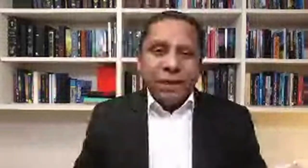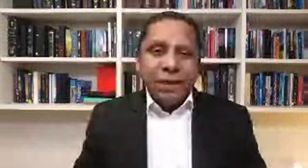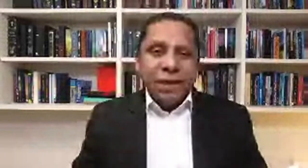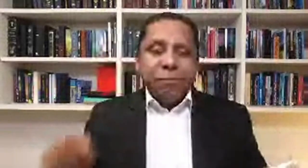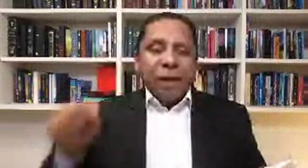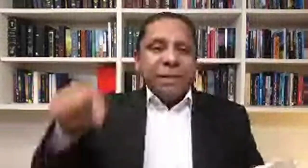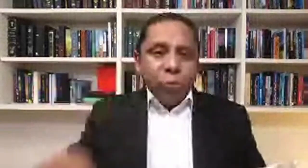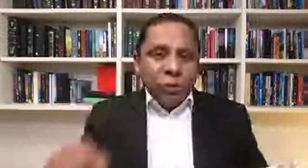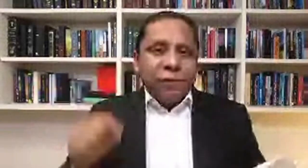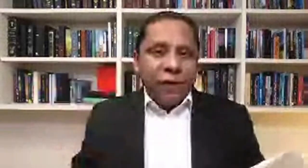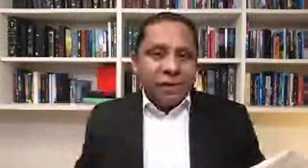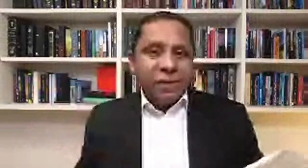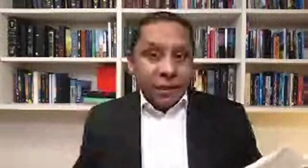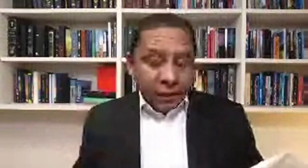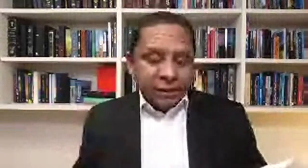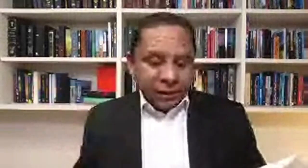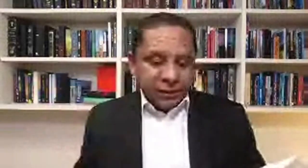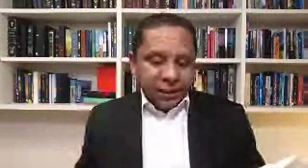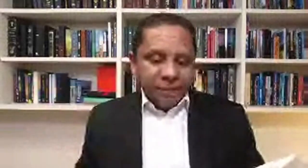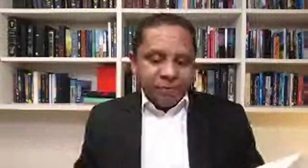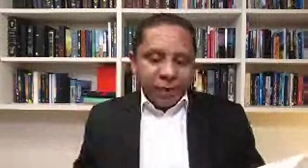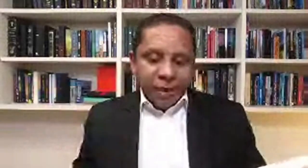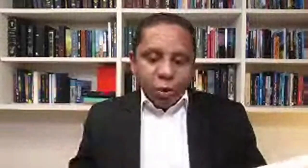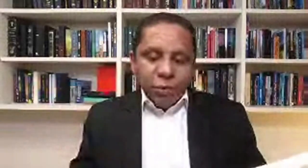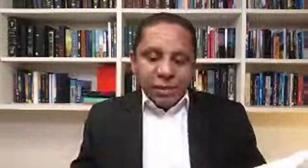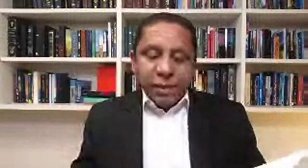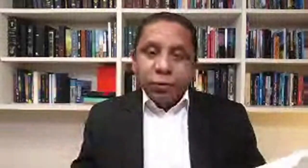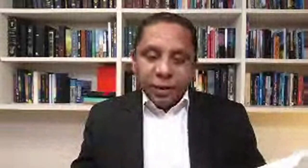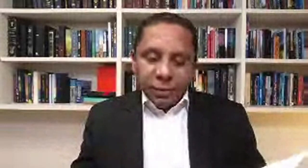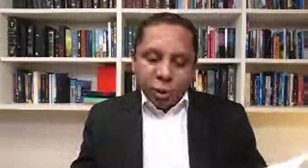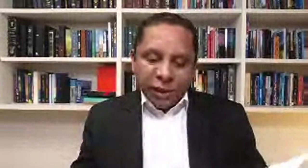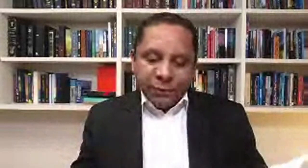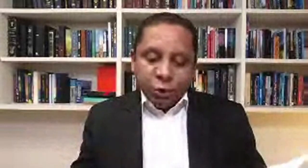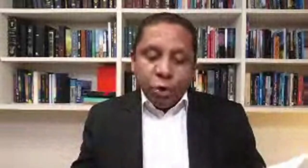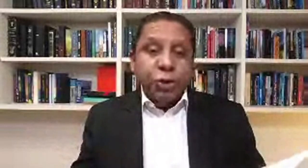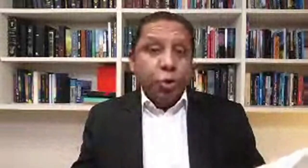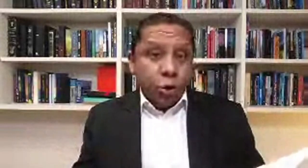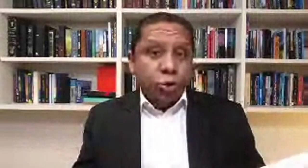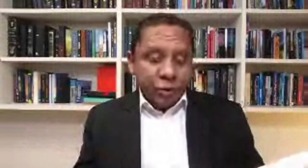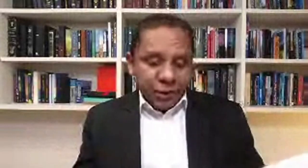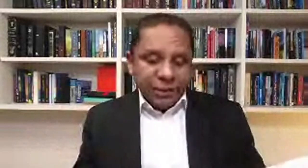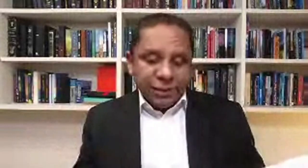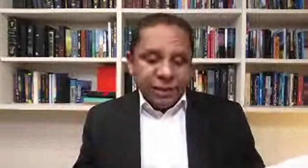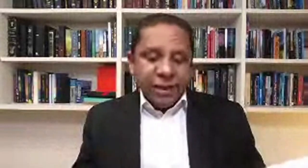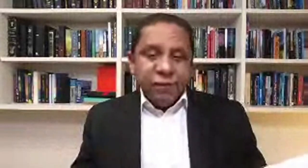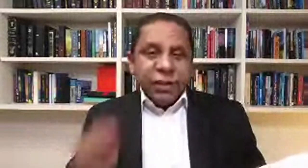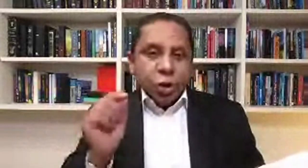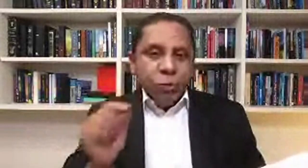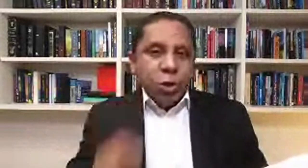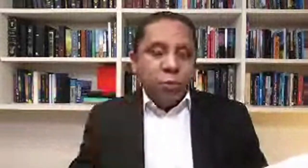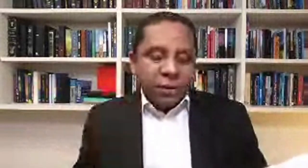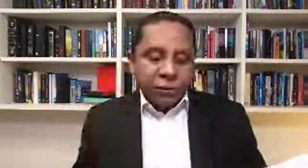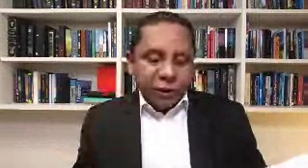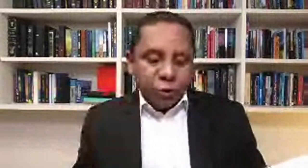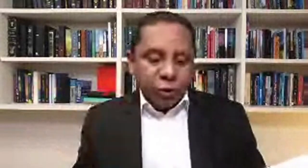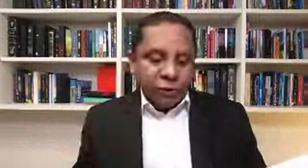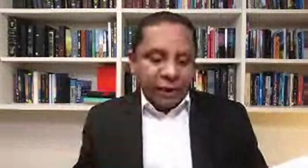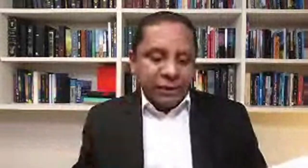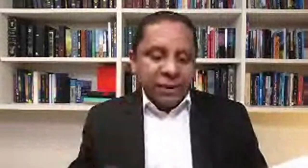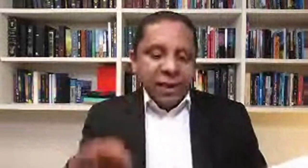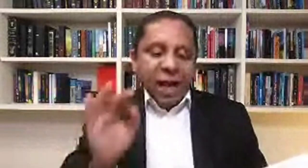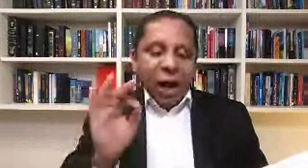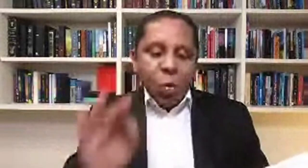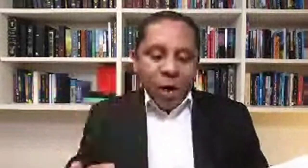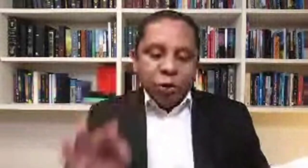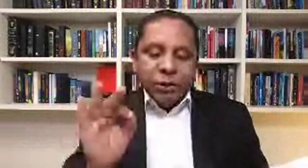Jesus manda para a segunda fase da igreja cristã, começando aqui em Apocalipse 2, de 8 em diante, veja como ele começa no verso 8.